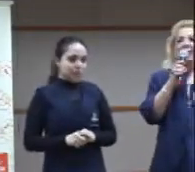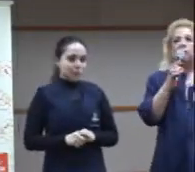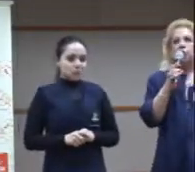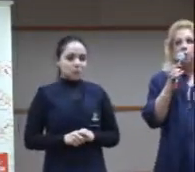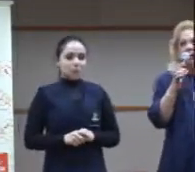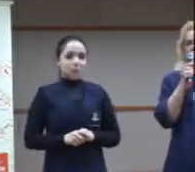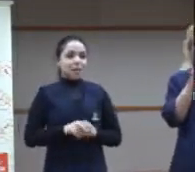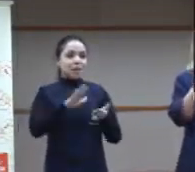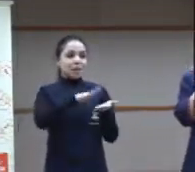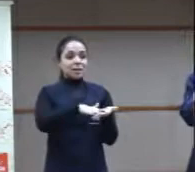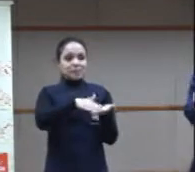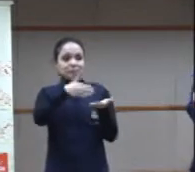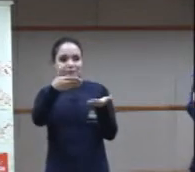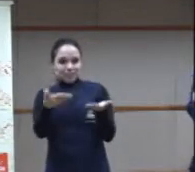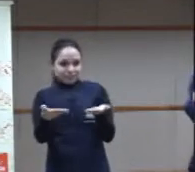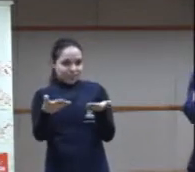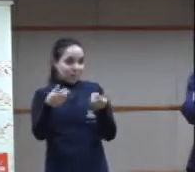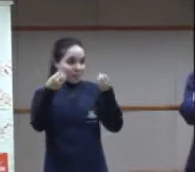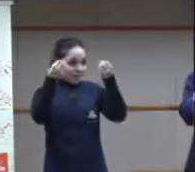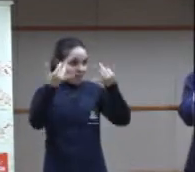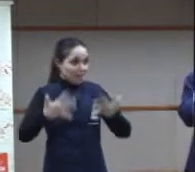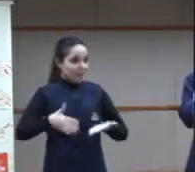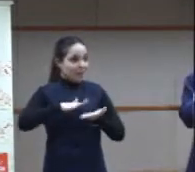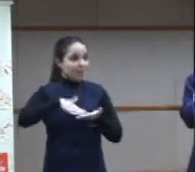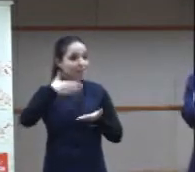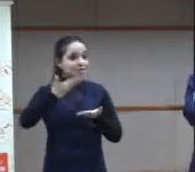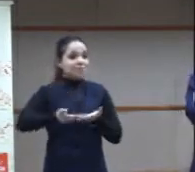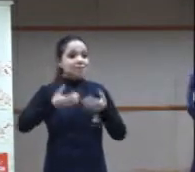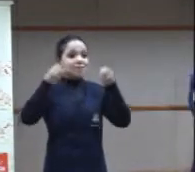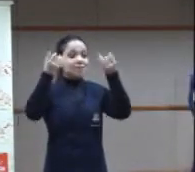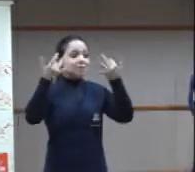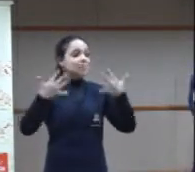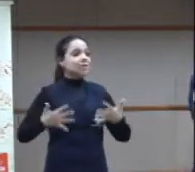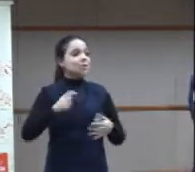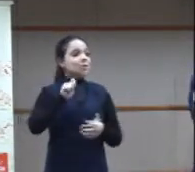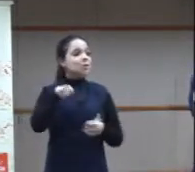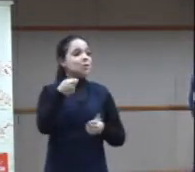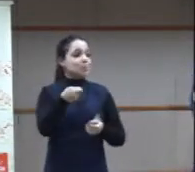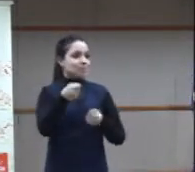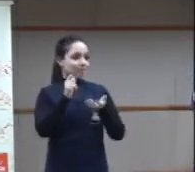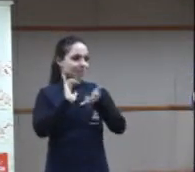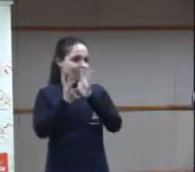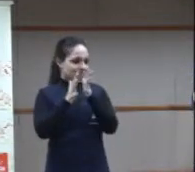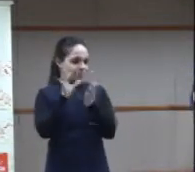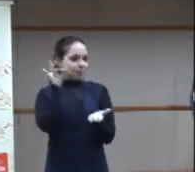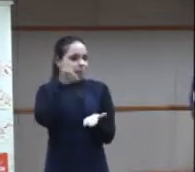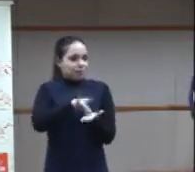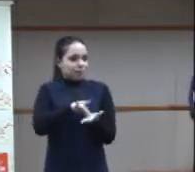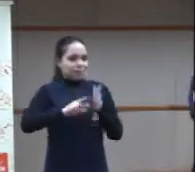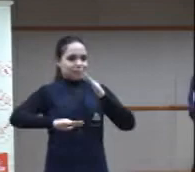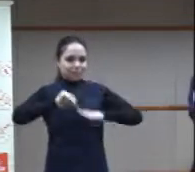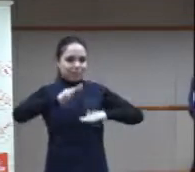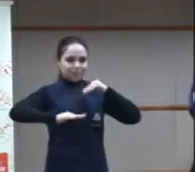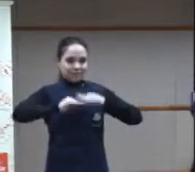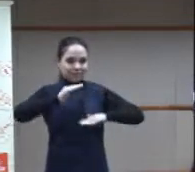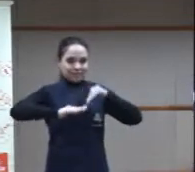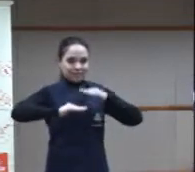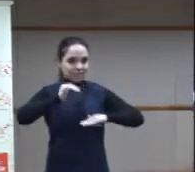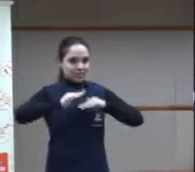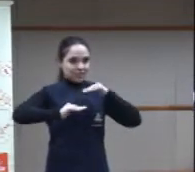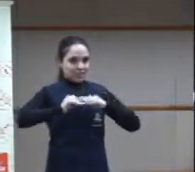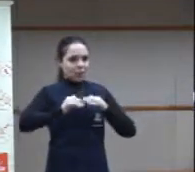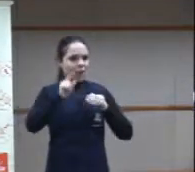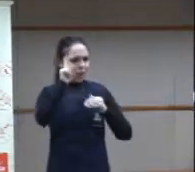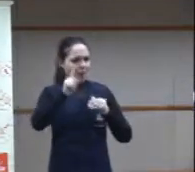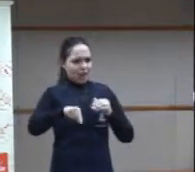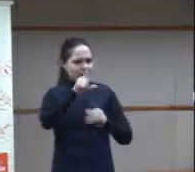O tradutor e intérprete da língua brasileira de sinais é uma profissão hoje reconhecida. Ele não é